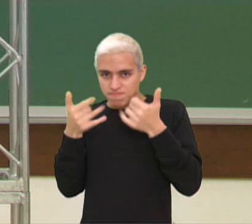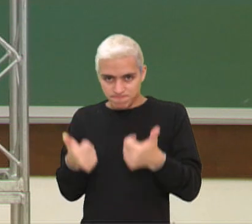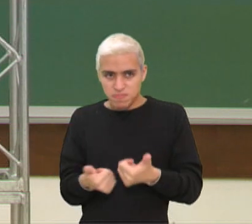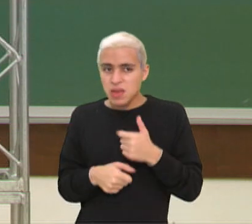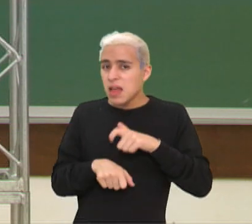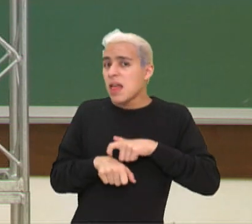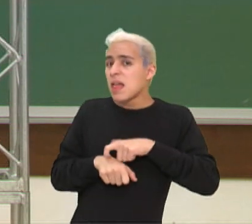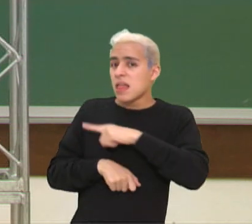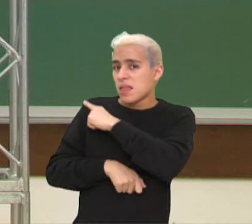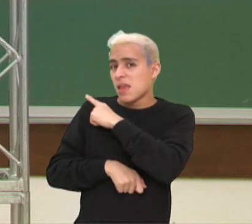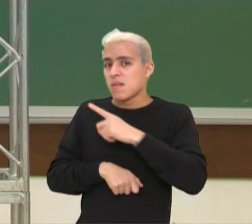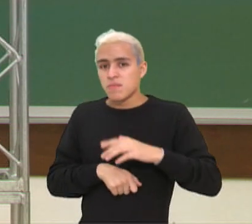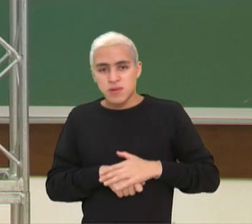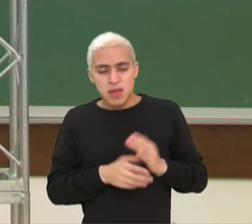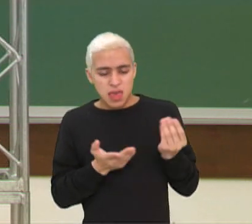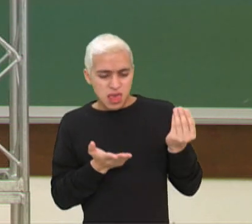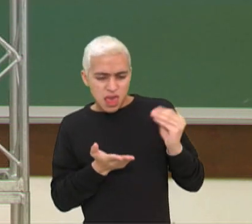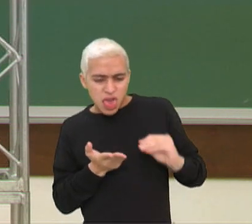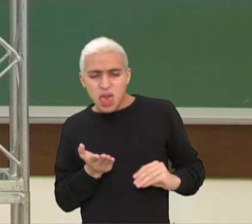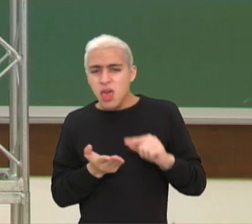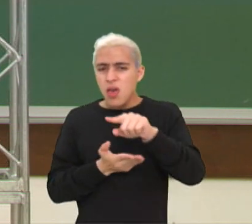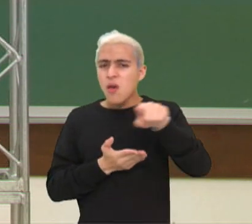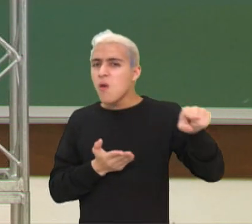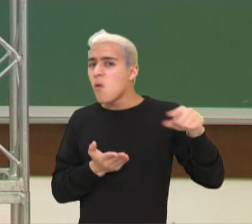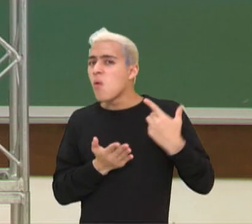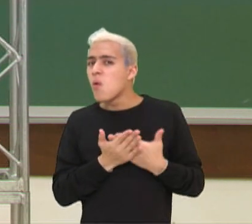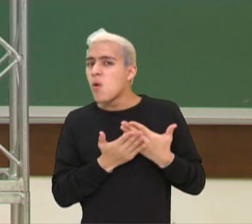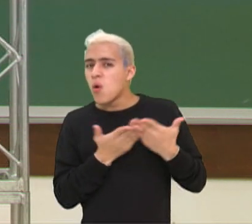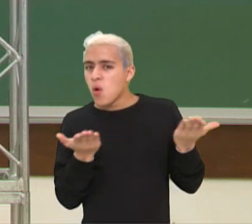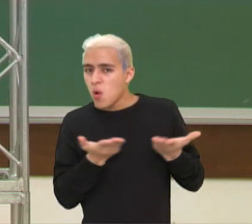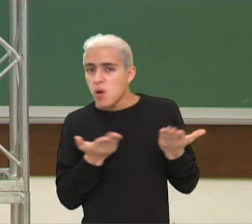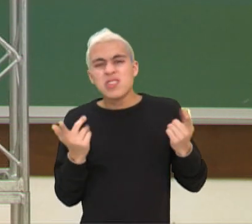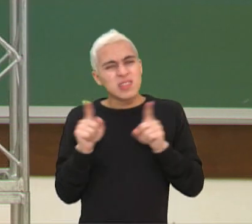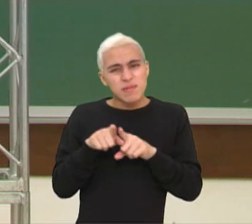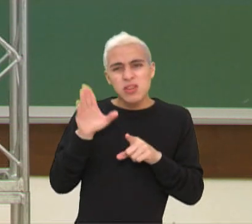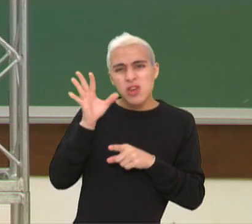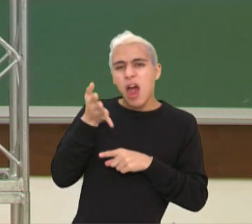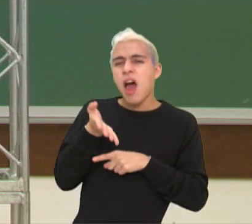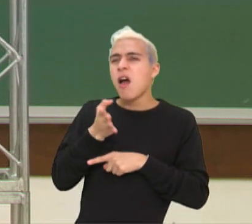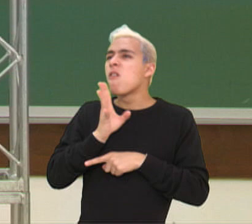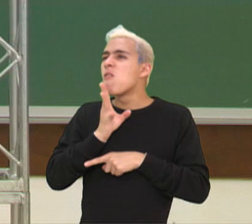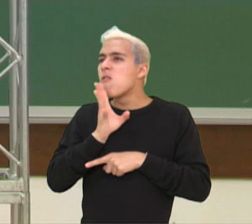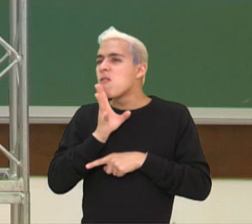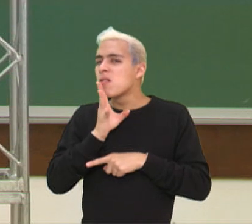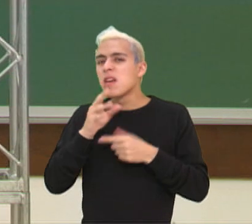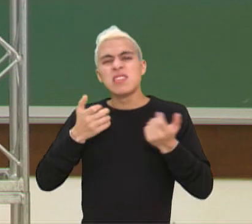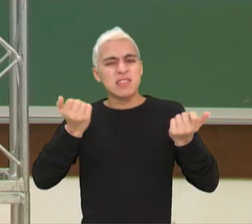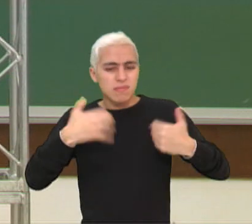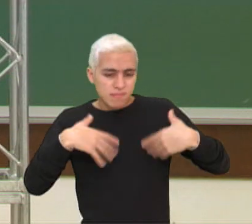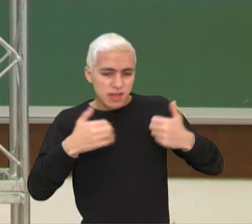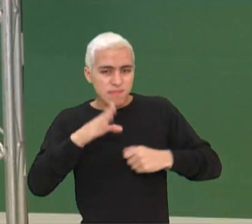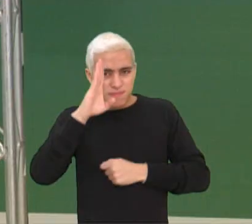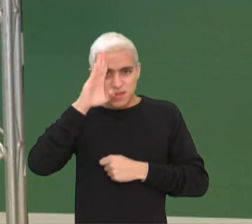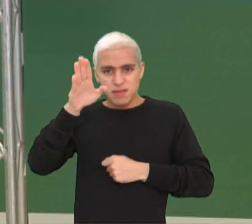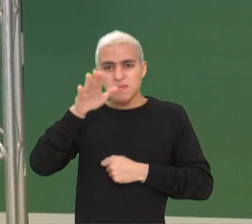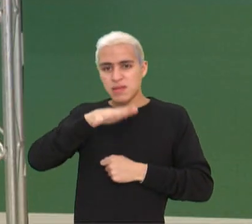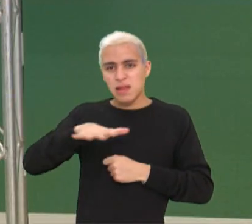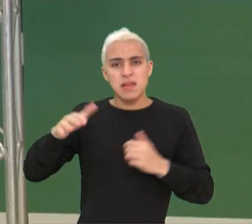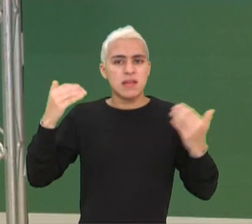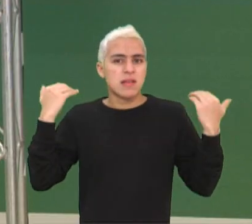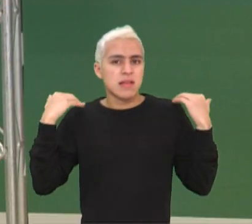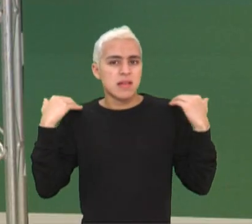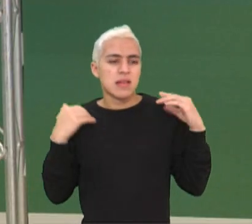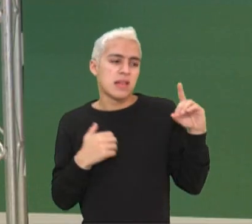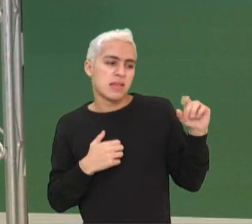né? Anota aí o nome dos jogos que estudamos, que você já conhece, já praticou, e fala um pouquinho sobre eles, principalmente na educação física, né?